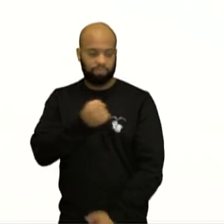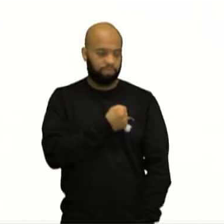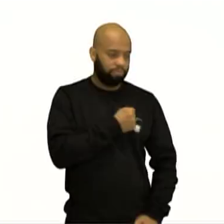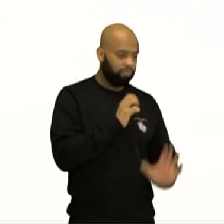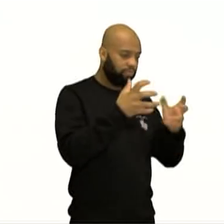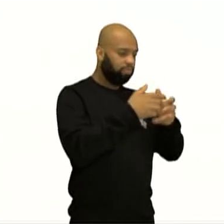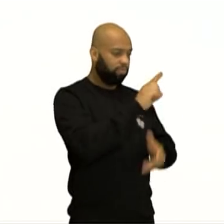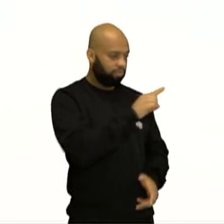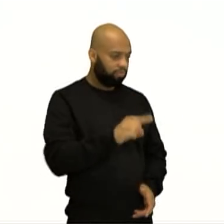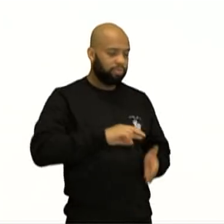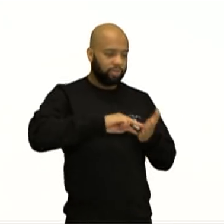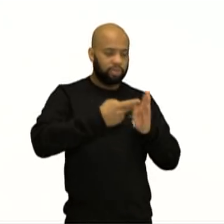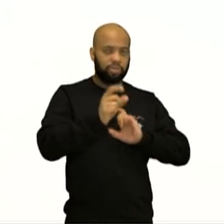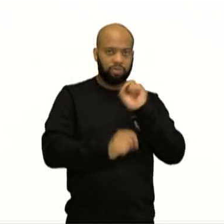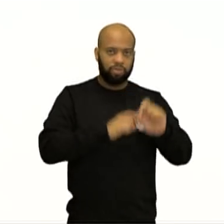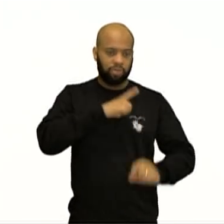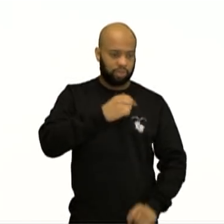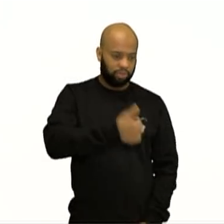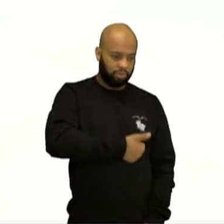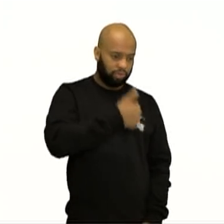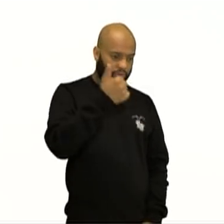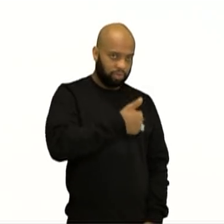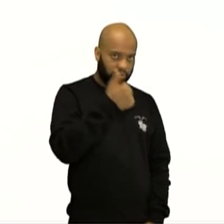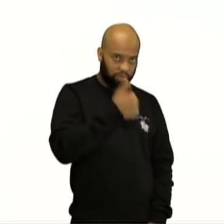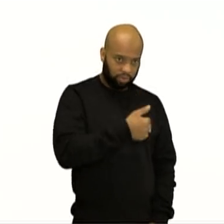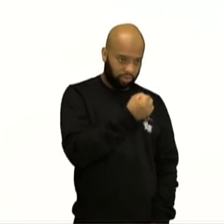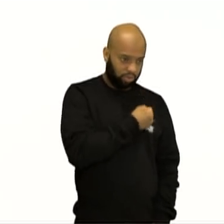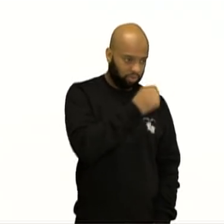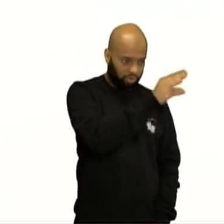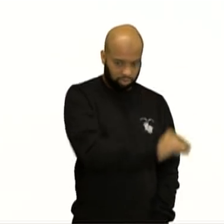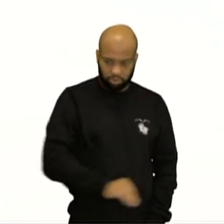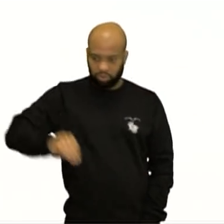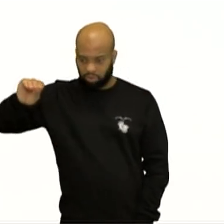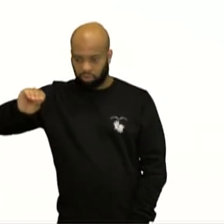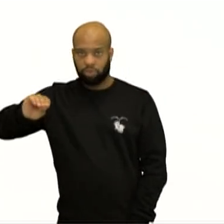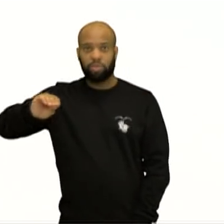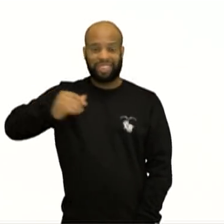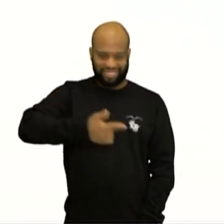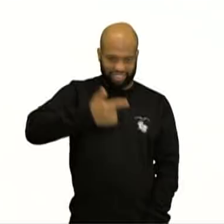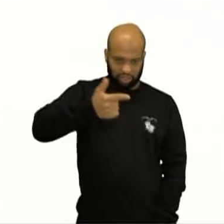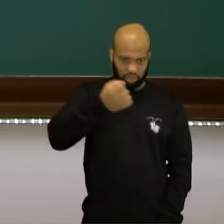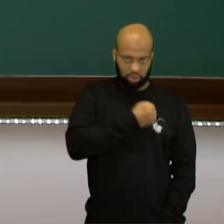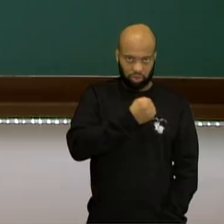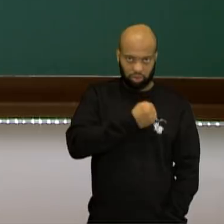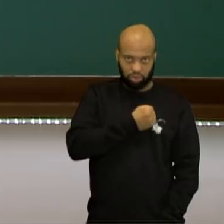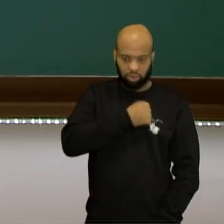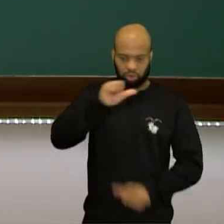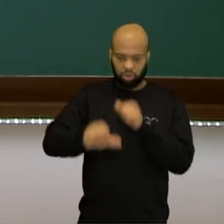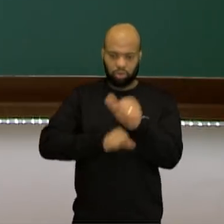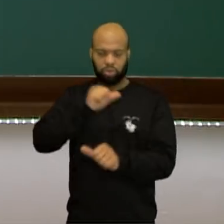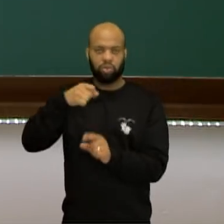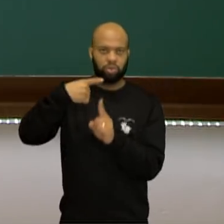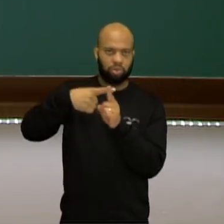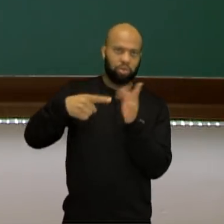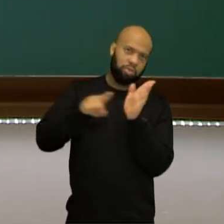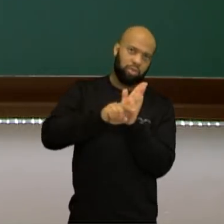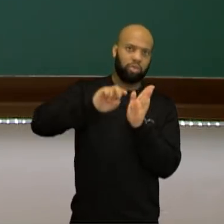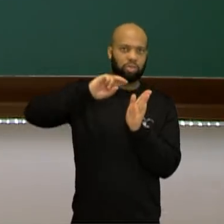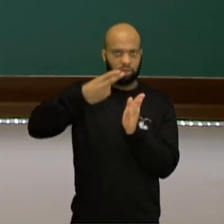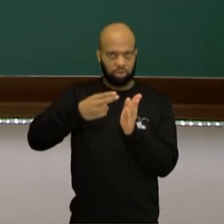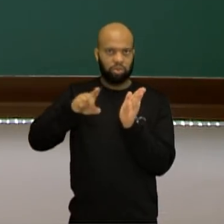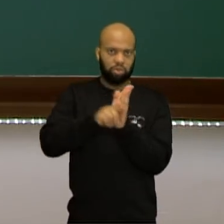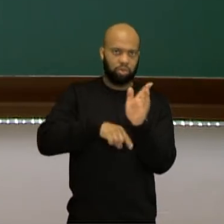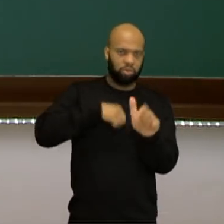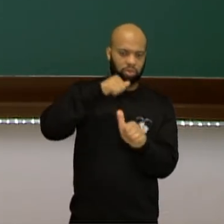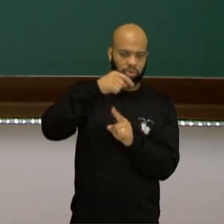é o mesmo que adicionar o primeiro com o oposto do segundo. E vamos aplicar isso aí.